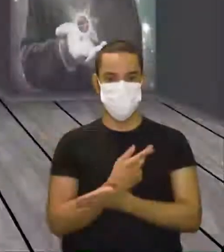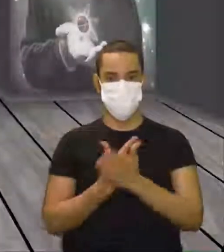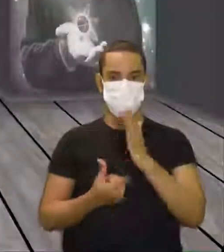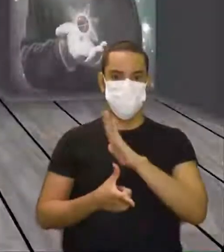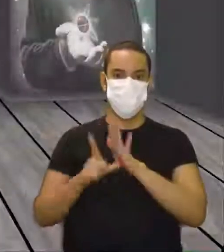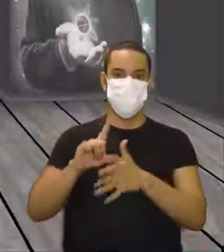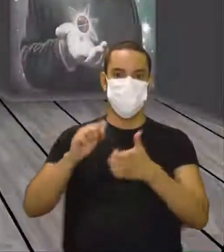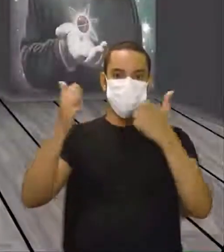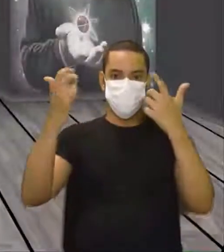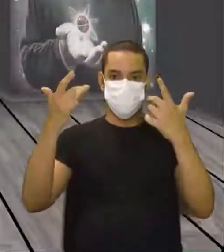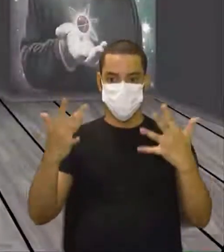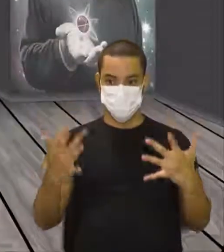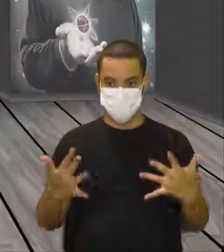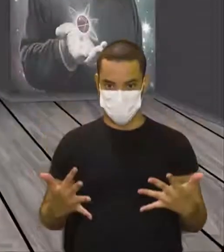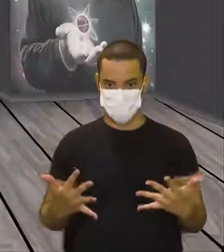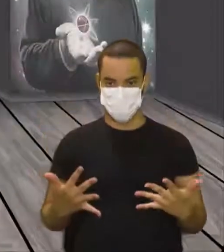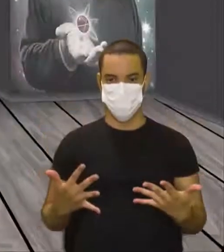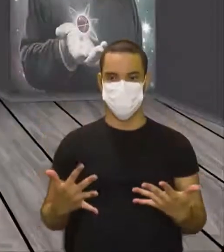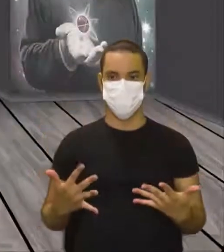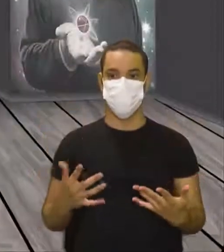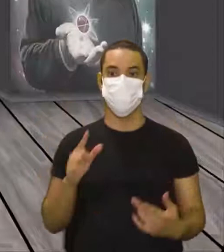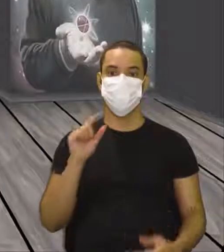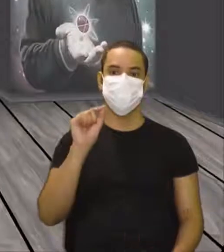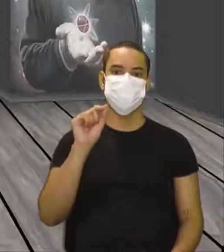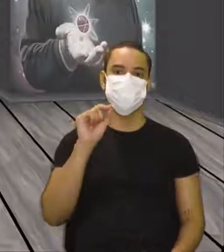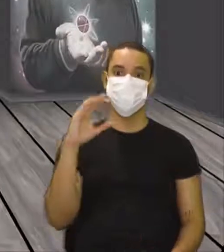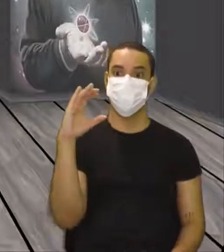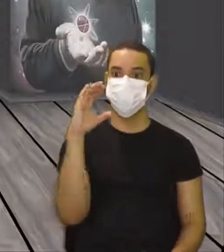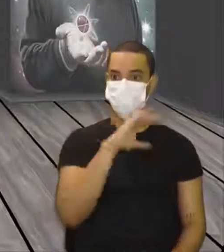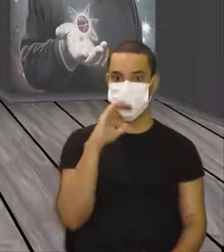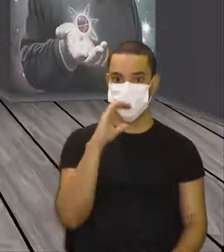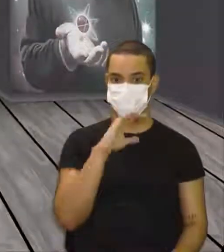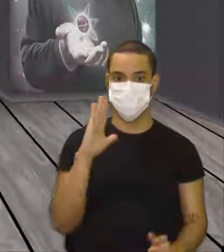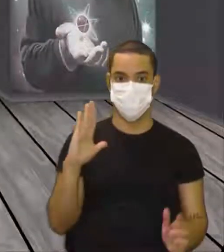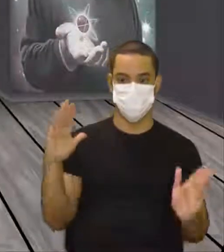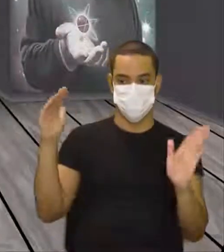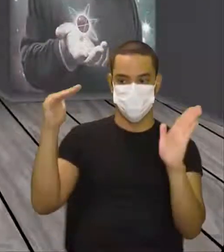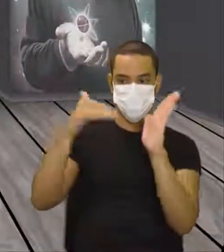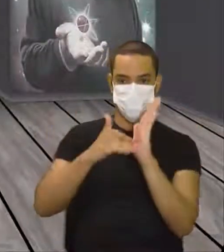vocês. Está falando que velocidades até